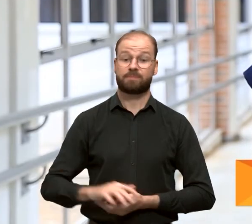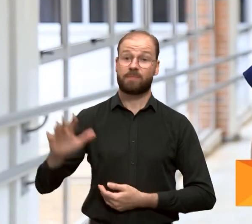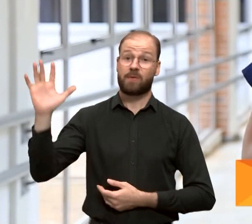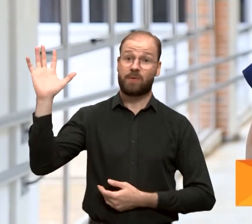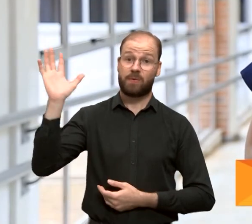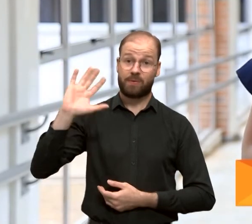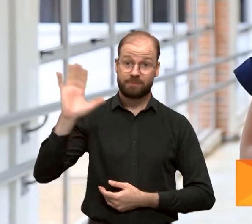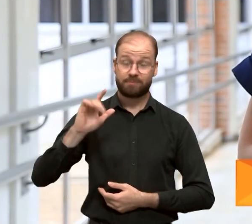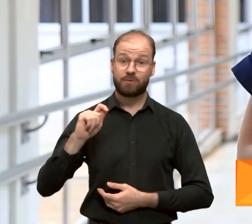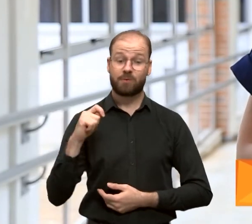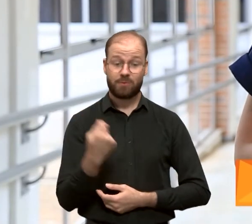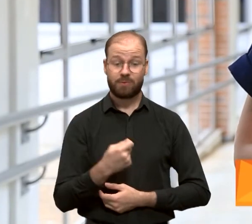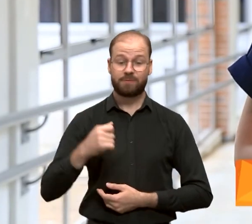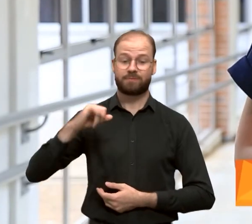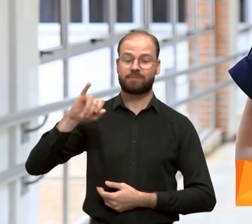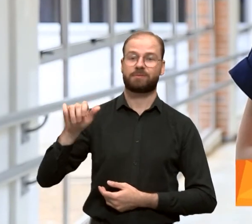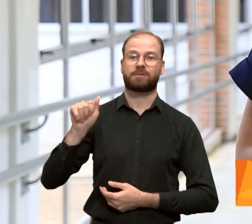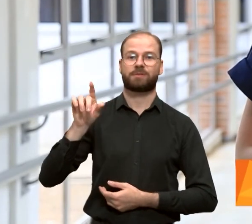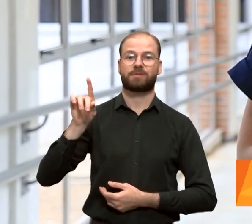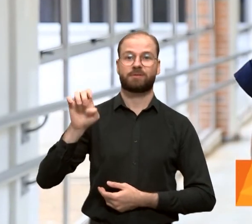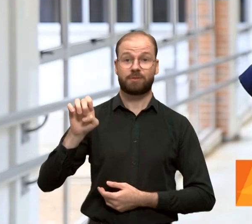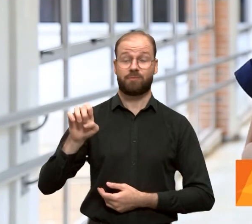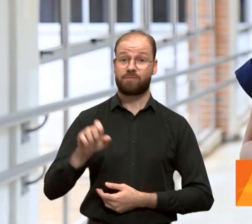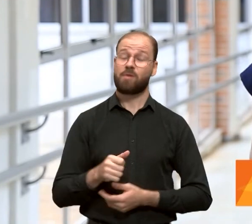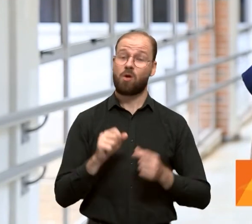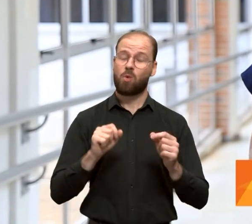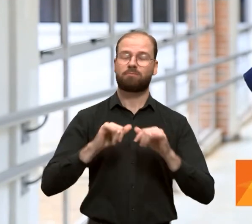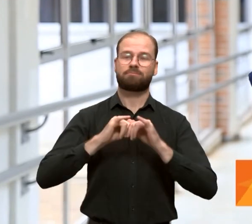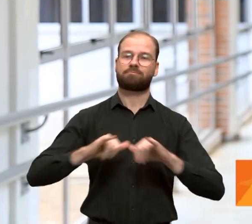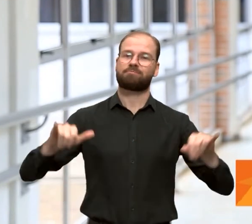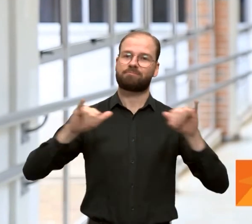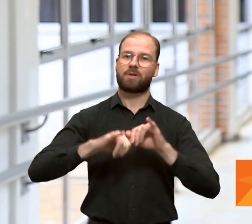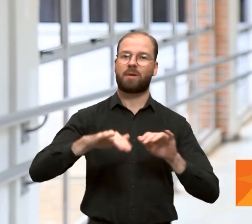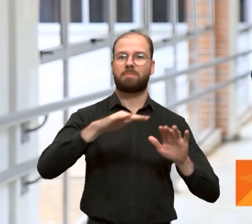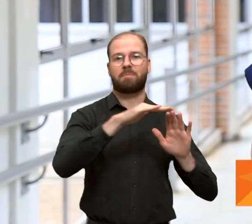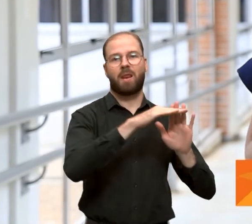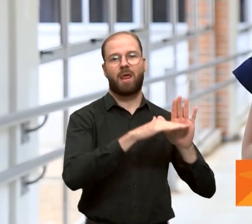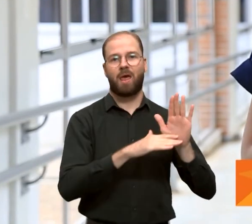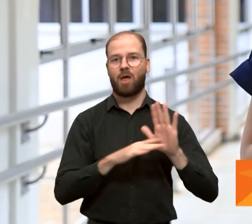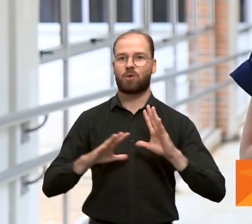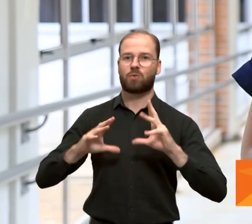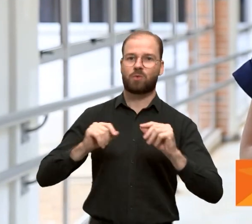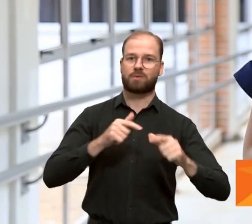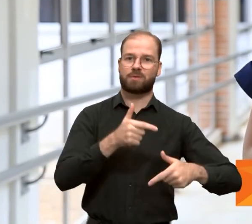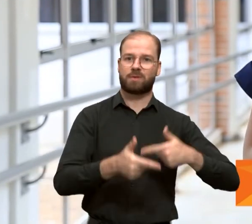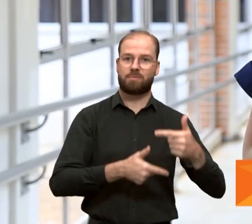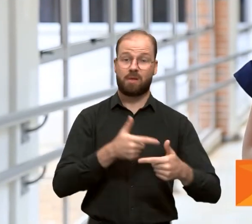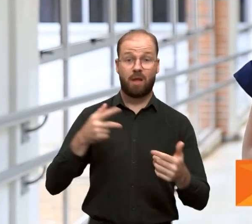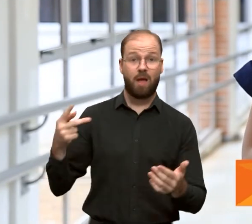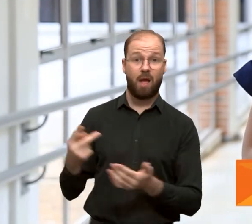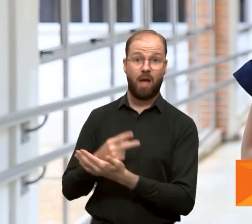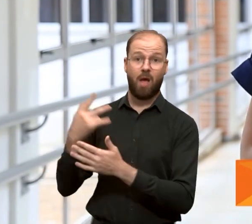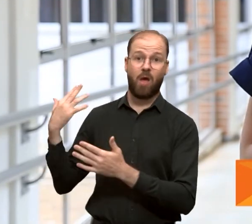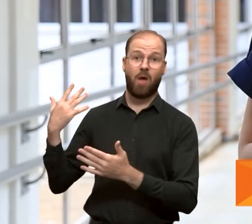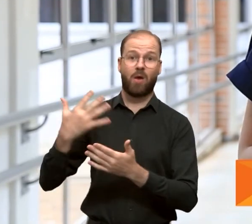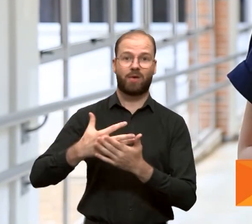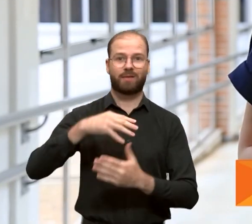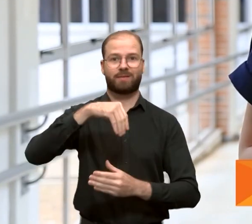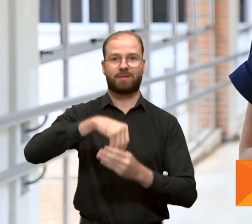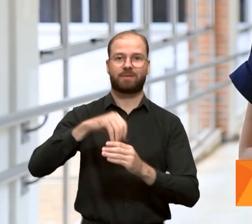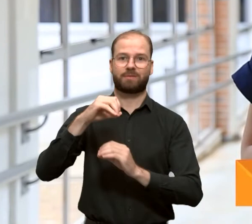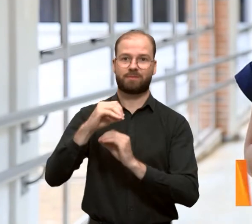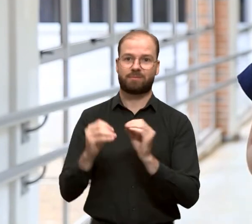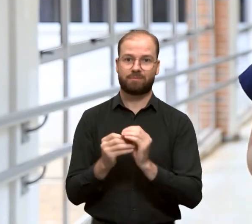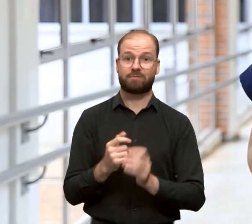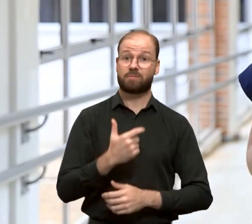Olá, me chamo Jade e essa é mais uma Agenda UFG. Aqui você fica sabendo de todos os serviços e acontecimentos da universidade. Eu sou uma